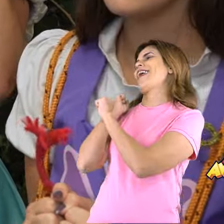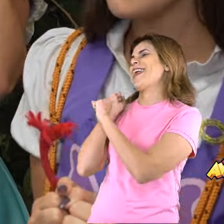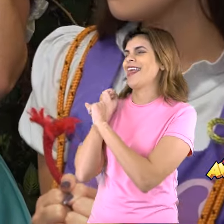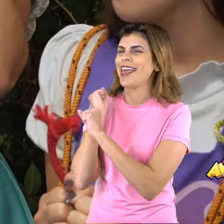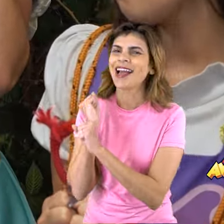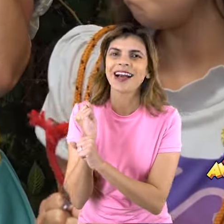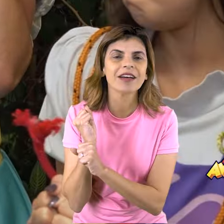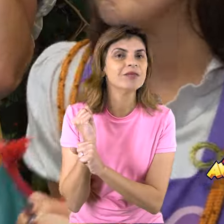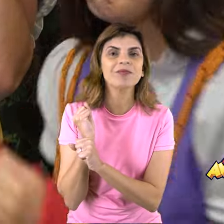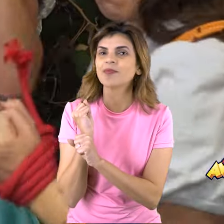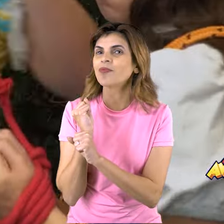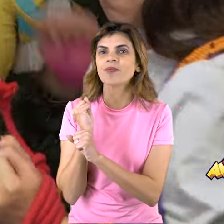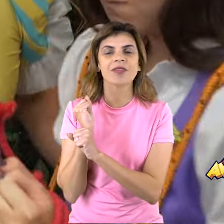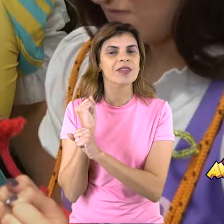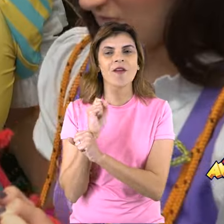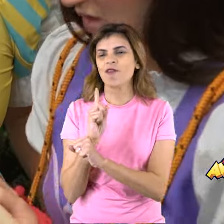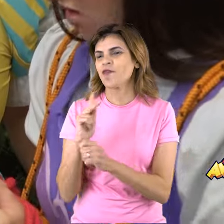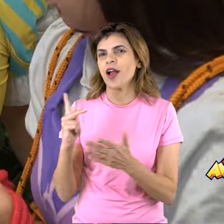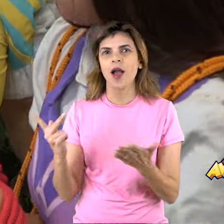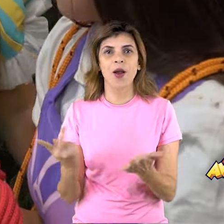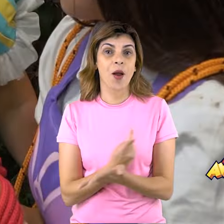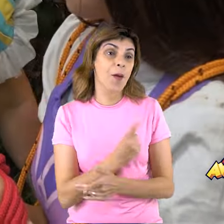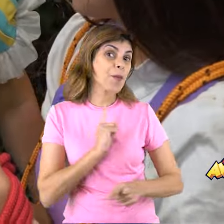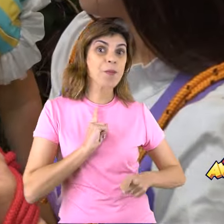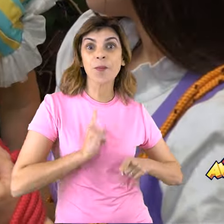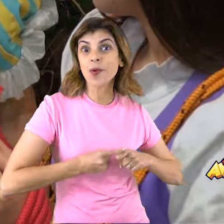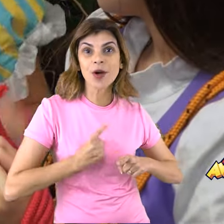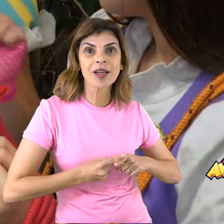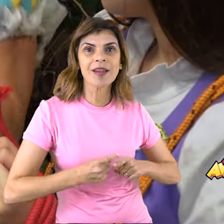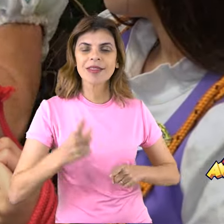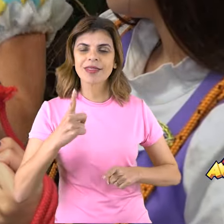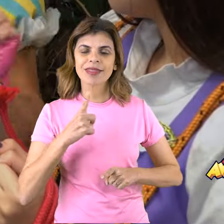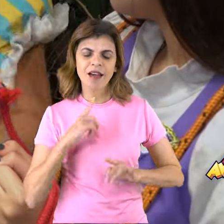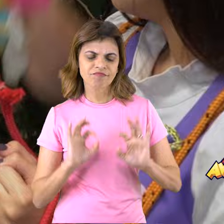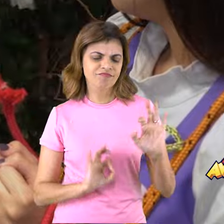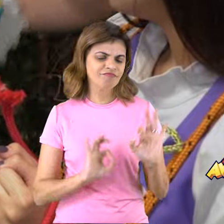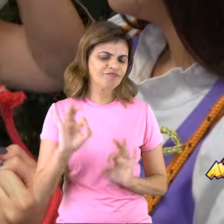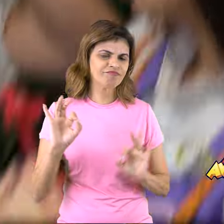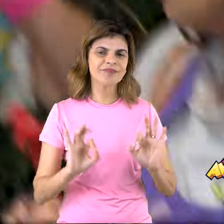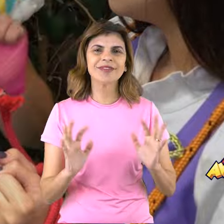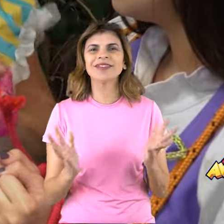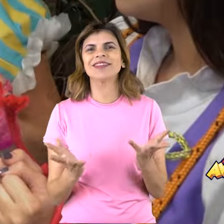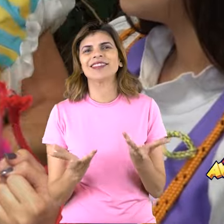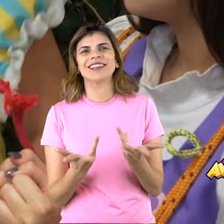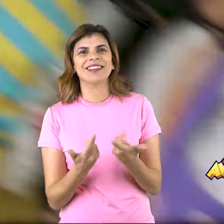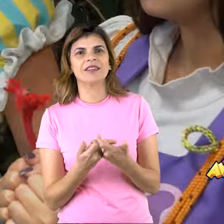isso não vai acontecer porque temos um plano terrível